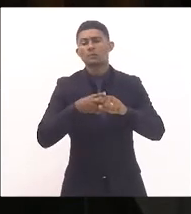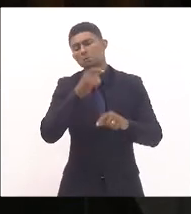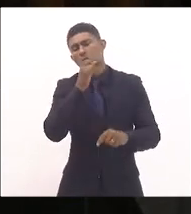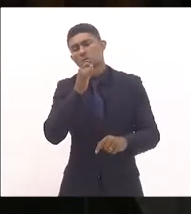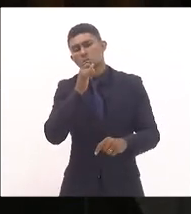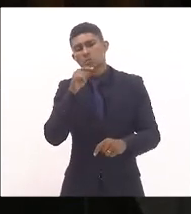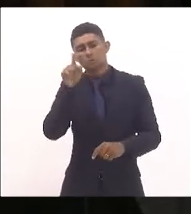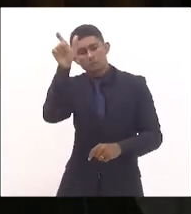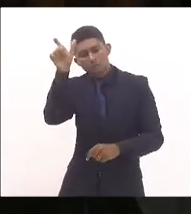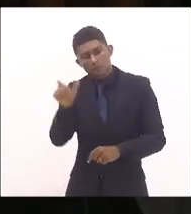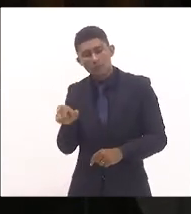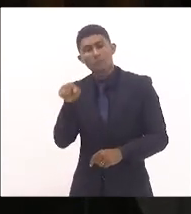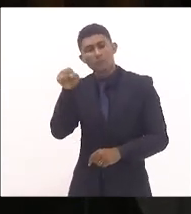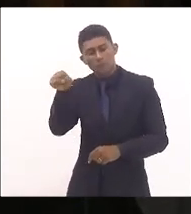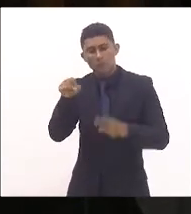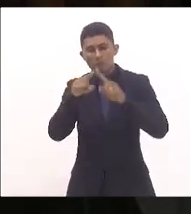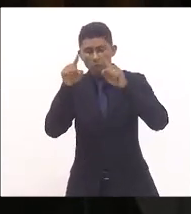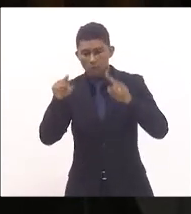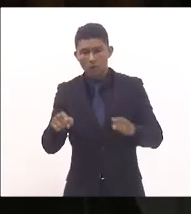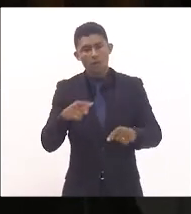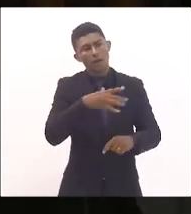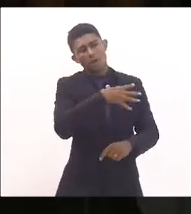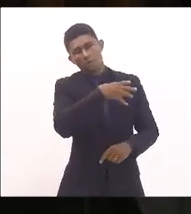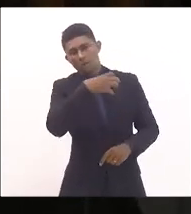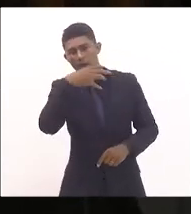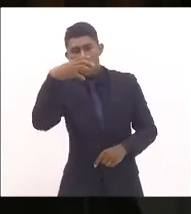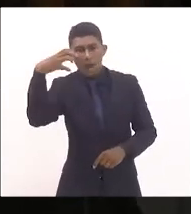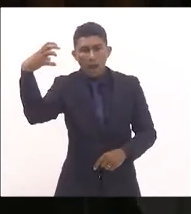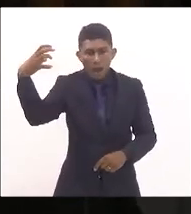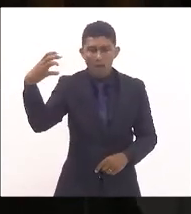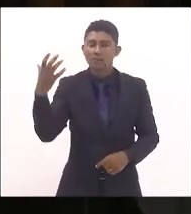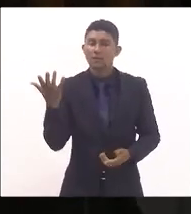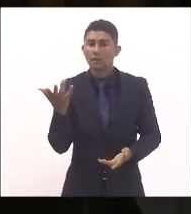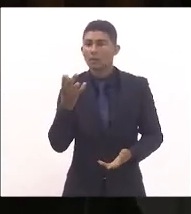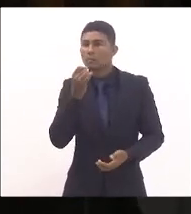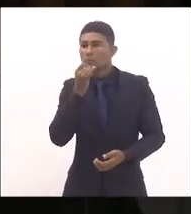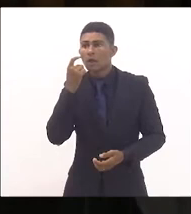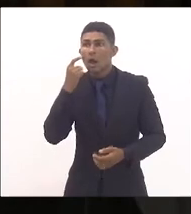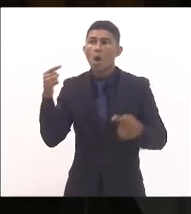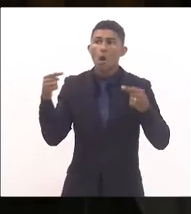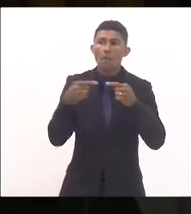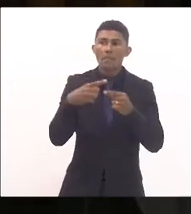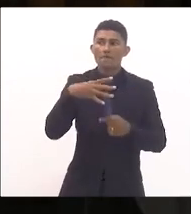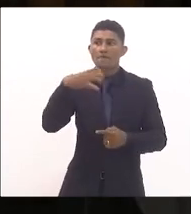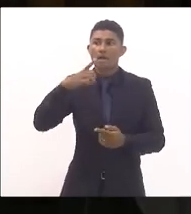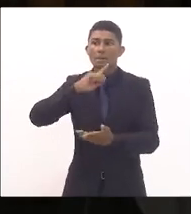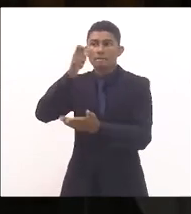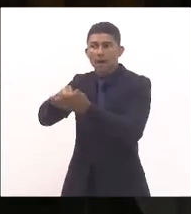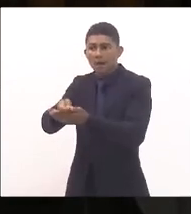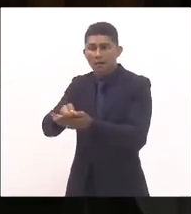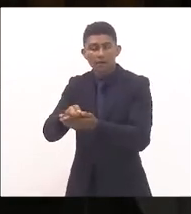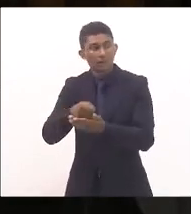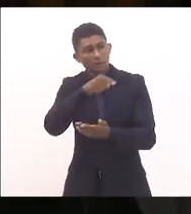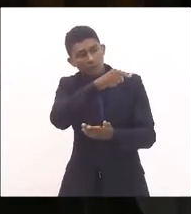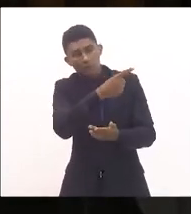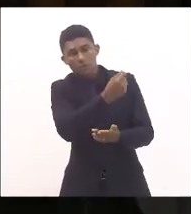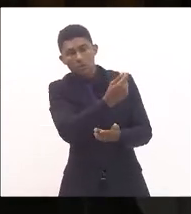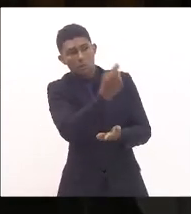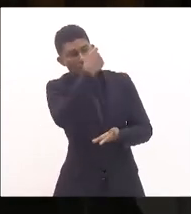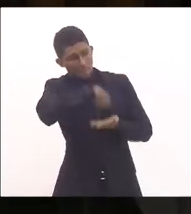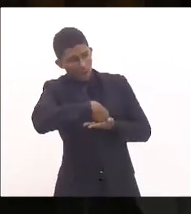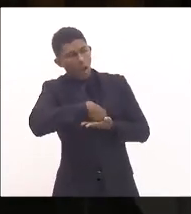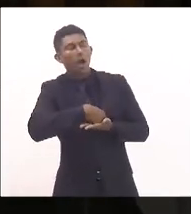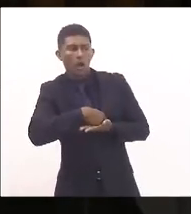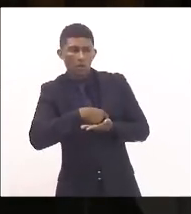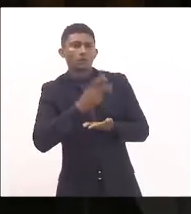público faz uma viagem, acumula algumas diárias e aquilo tem a ver com aquela despesa, isso é uma verba indenizatória provisória. Agora,